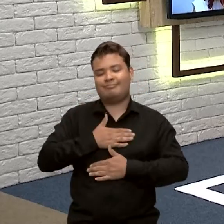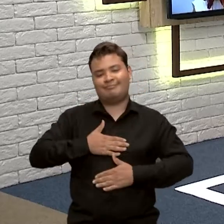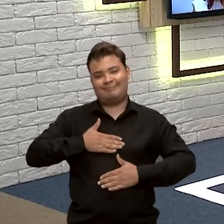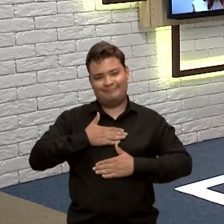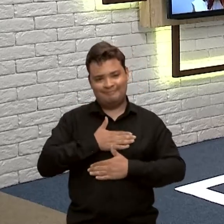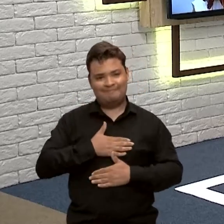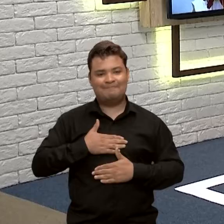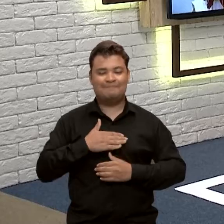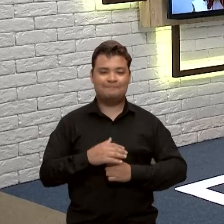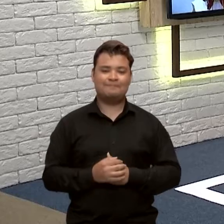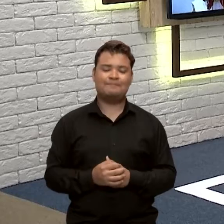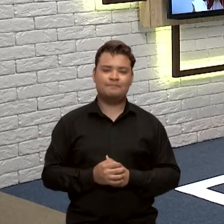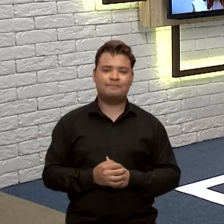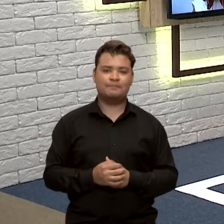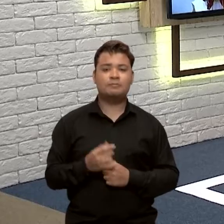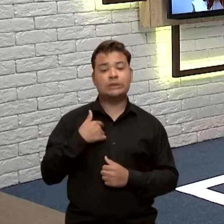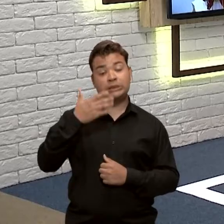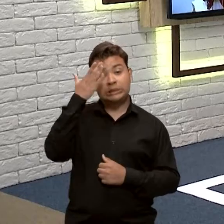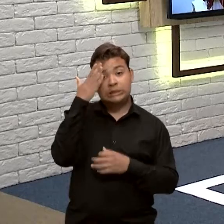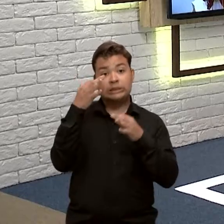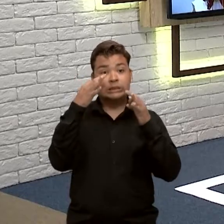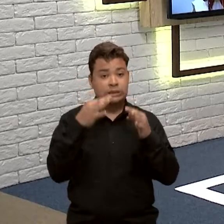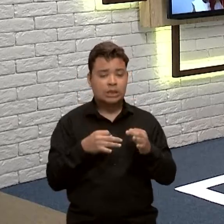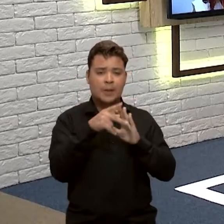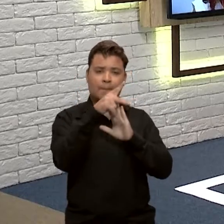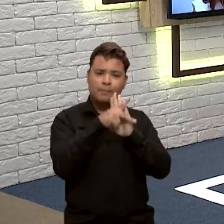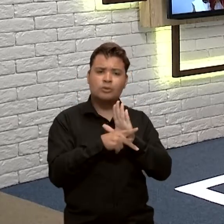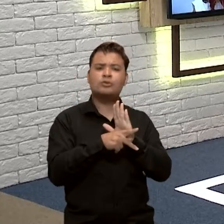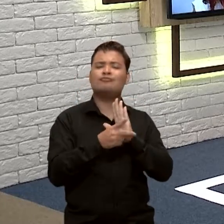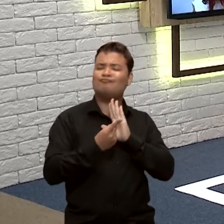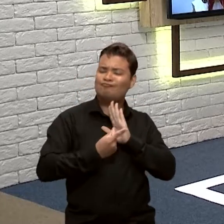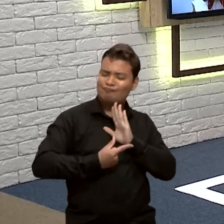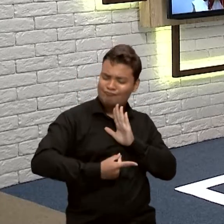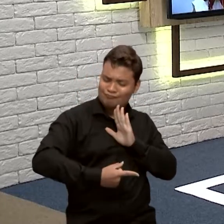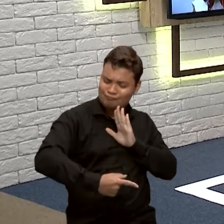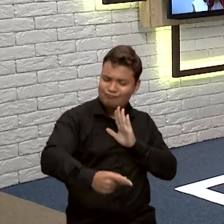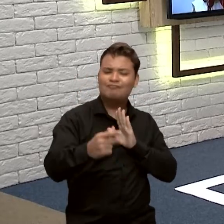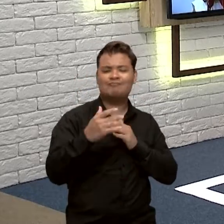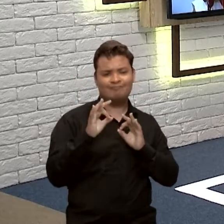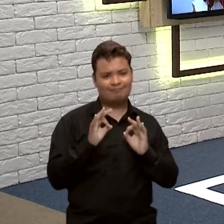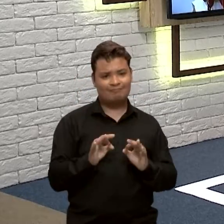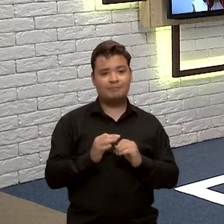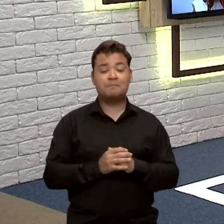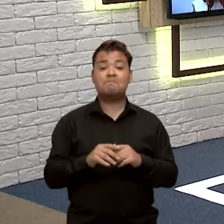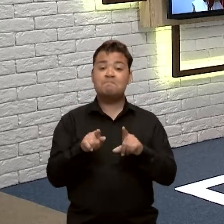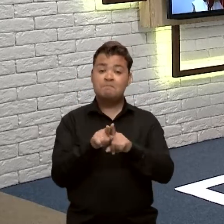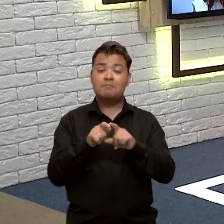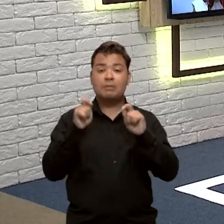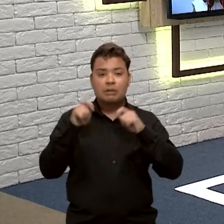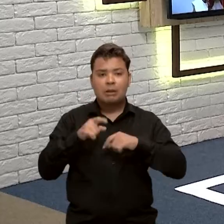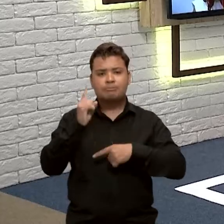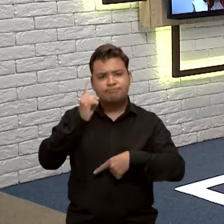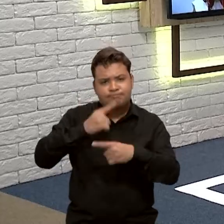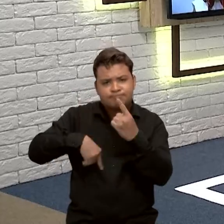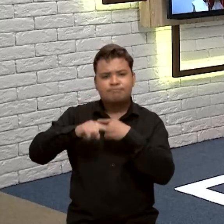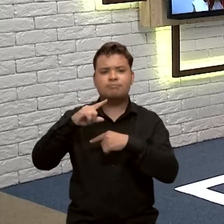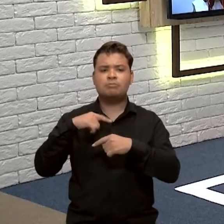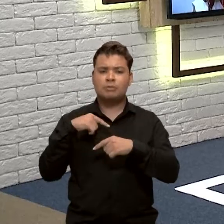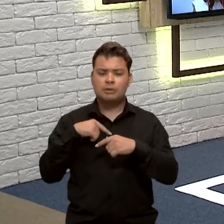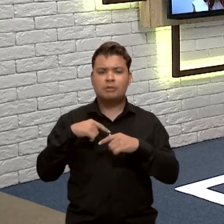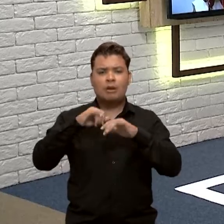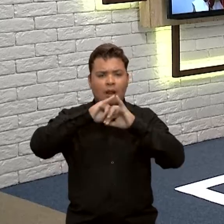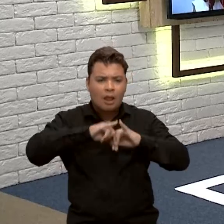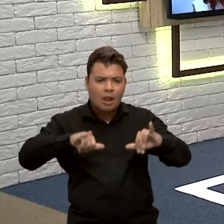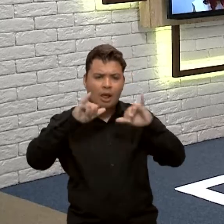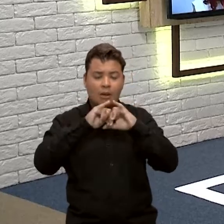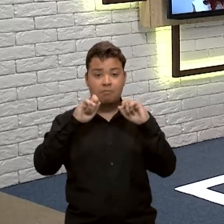certeza de que esse projeto ele vai durar bastante tempo, né? E a gente vai conseguir ter sucesso nessas ações de